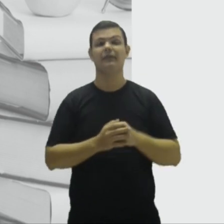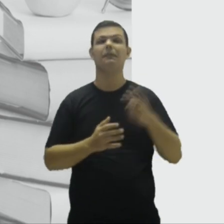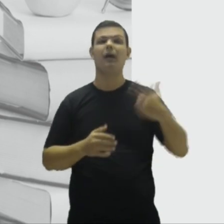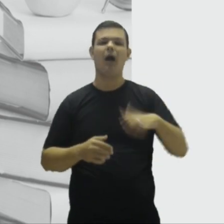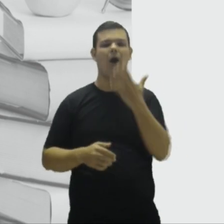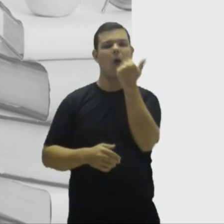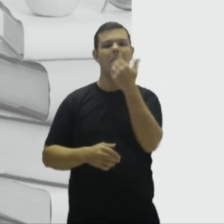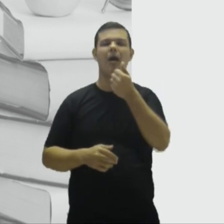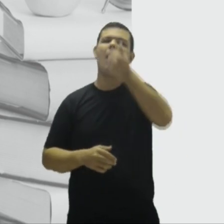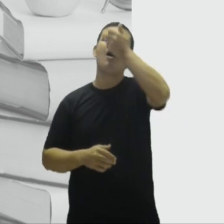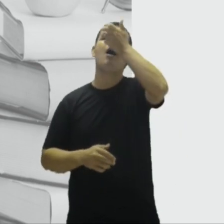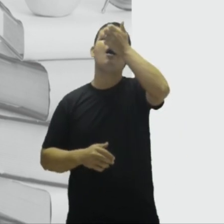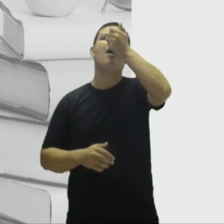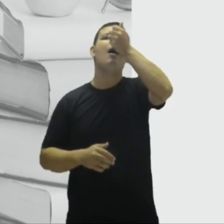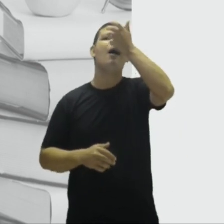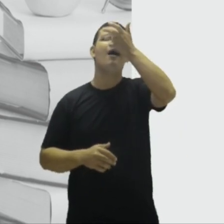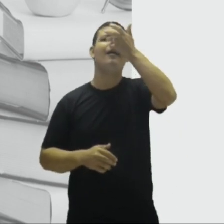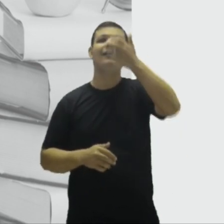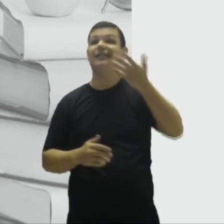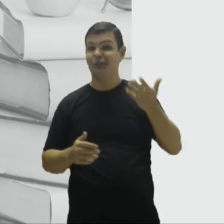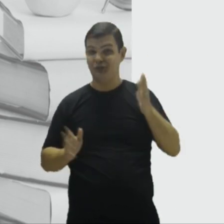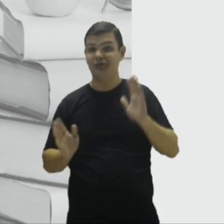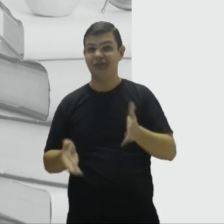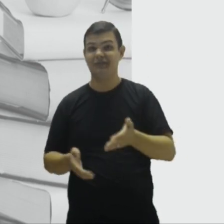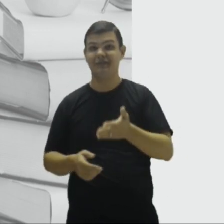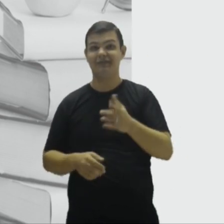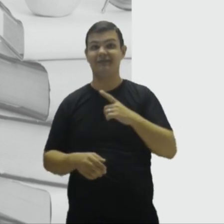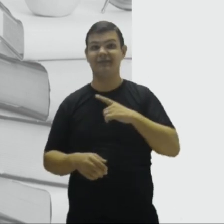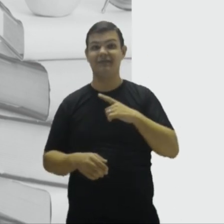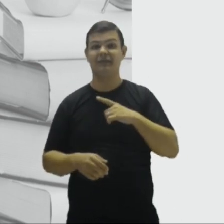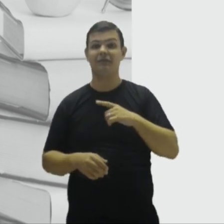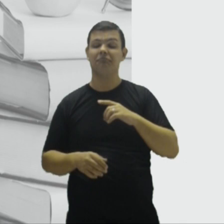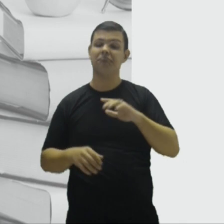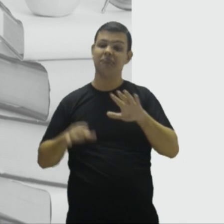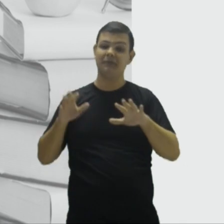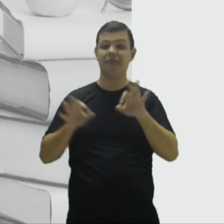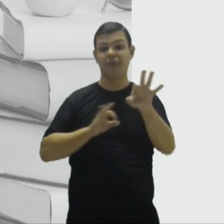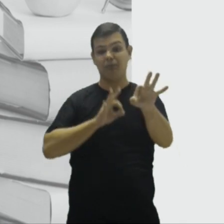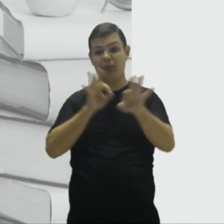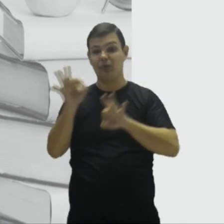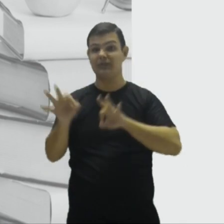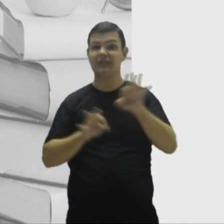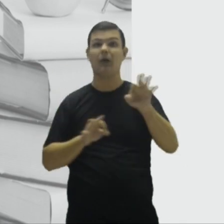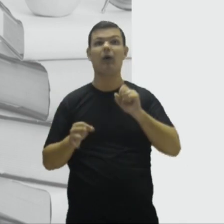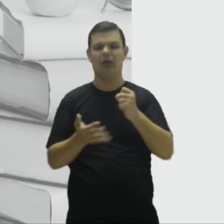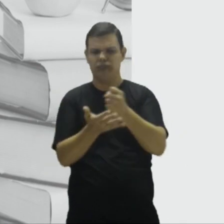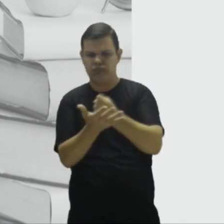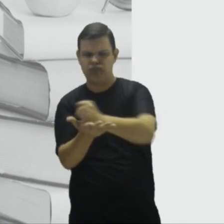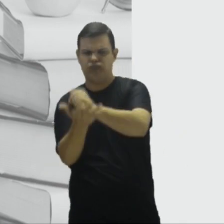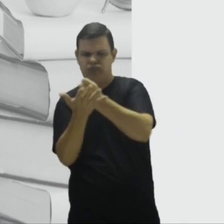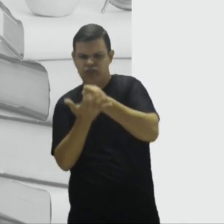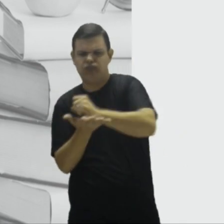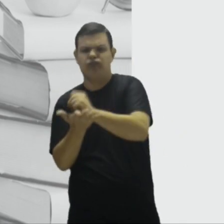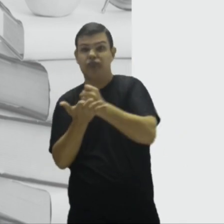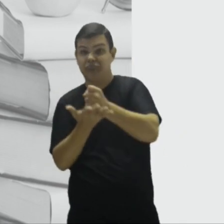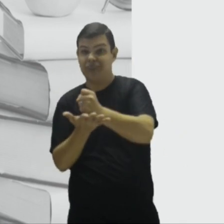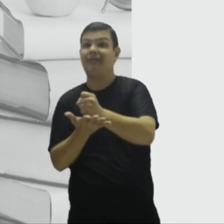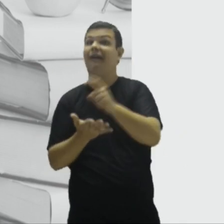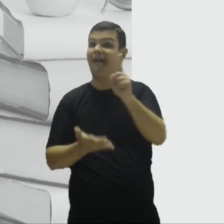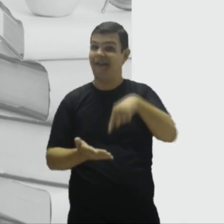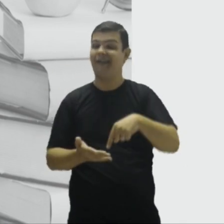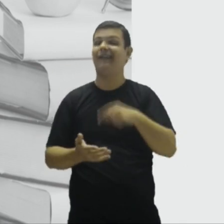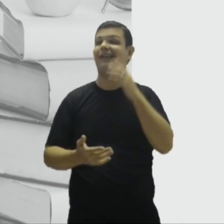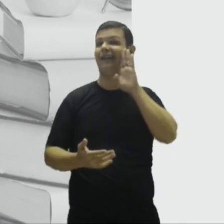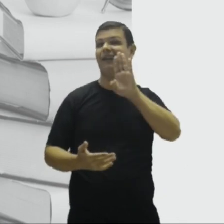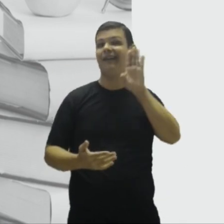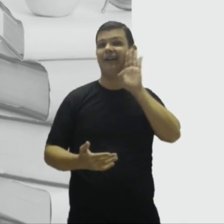Comer farinha. Para quem já teve a oportunidade de participar de um processo de produção da farinha, é muito legal,